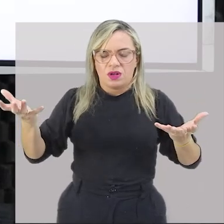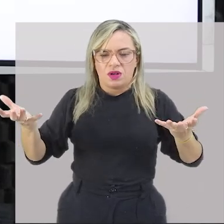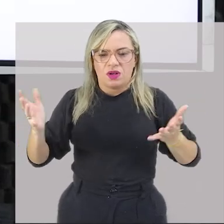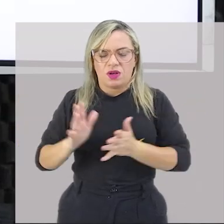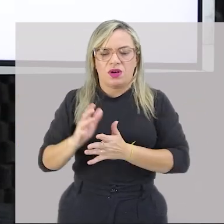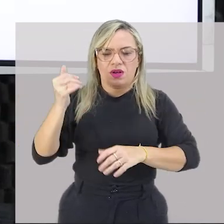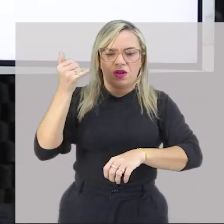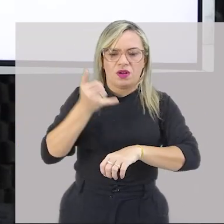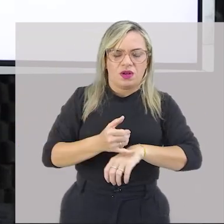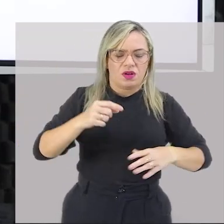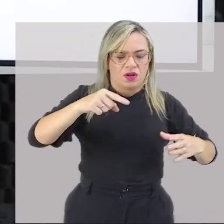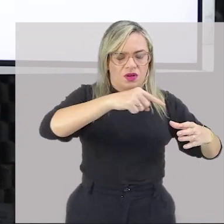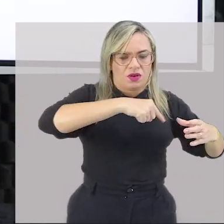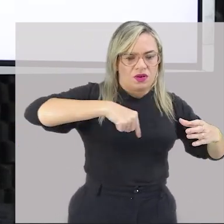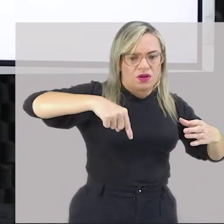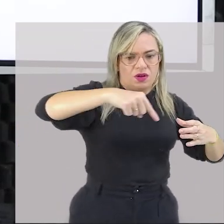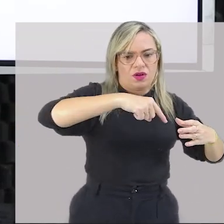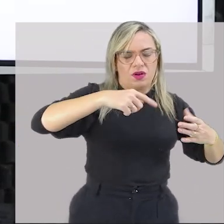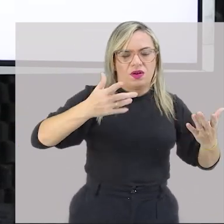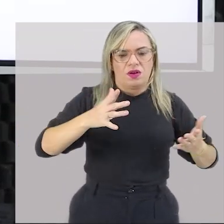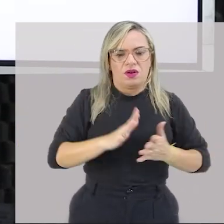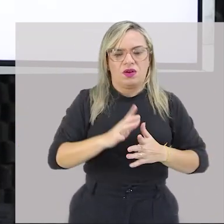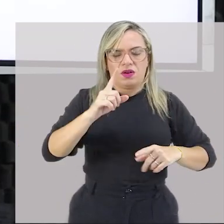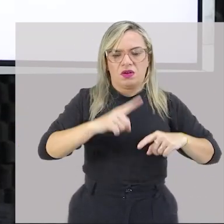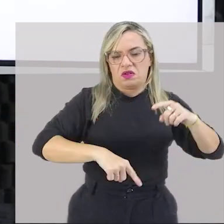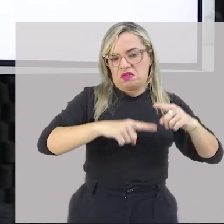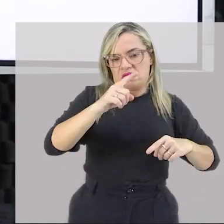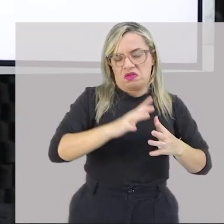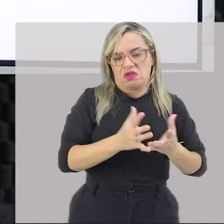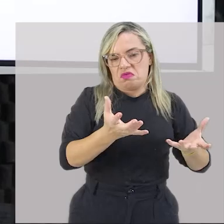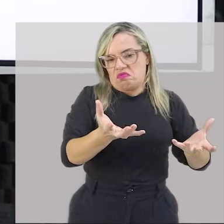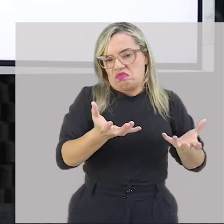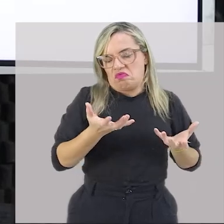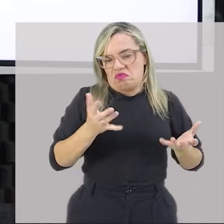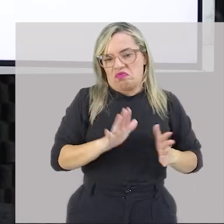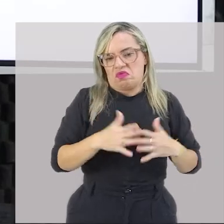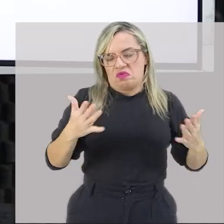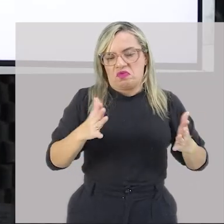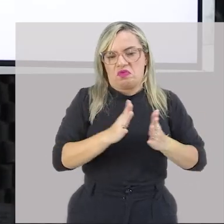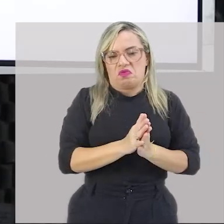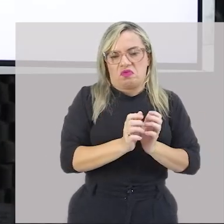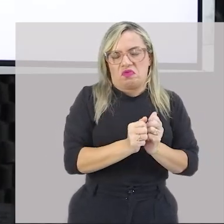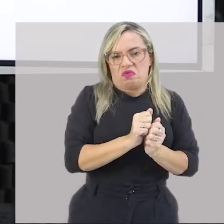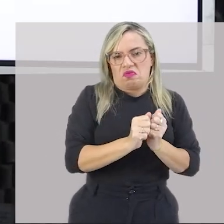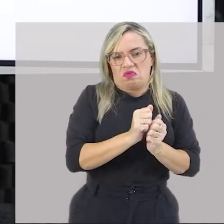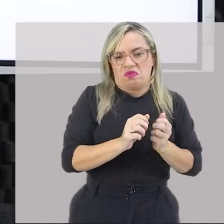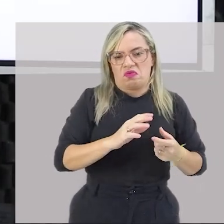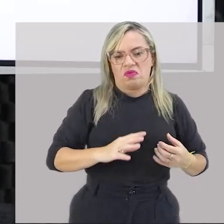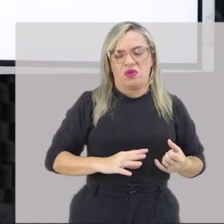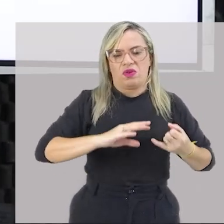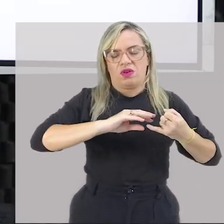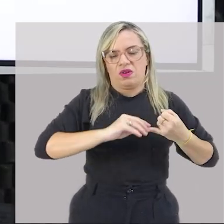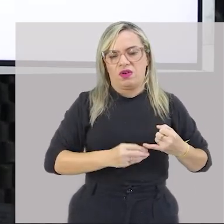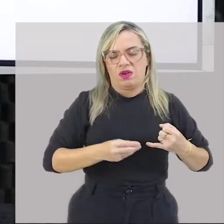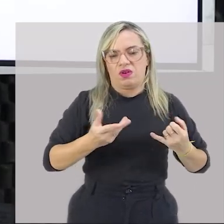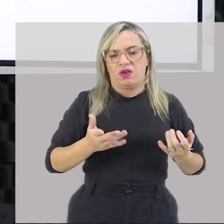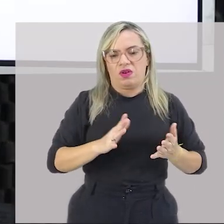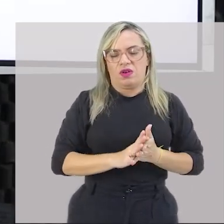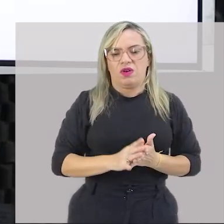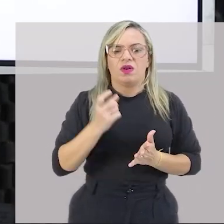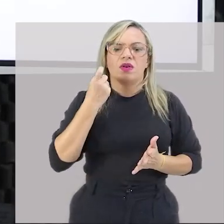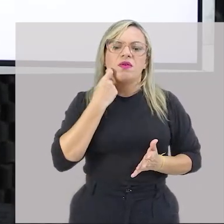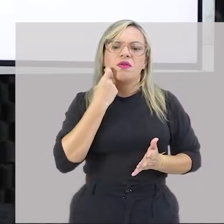metal, que aqui você colocava o que você queria medir, botava arroz, botava feijão, botava